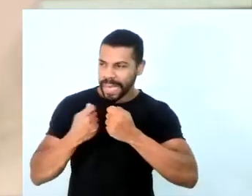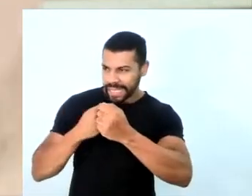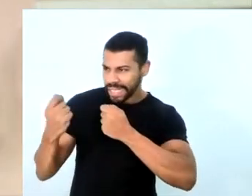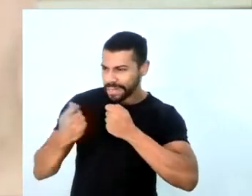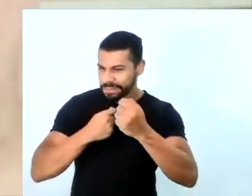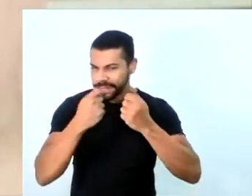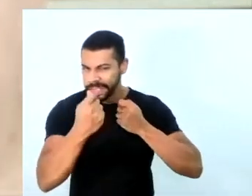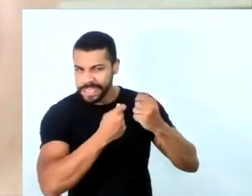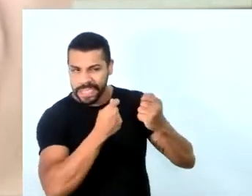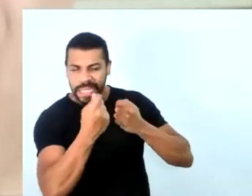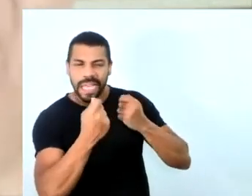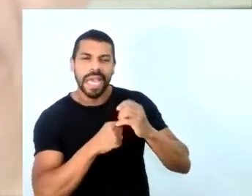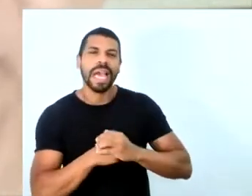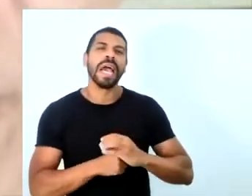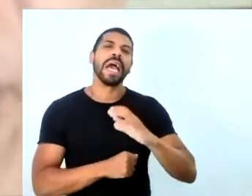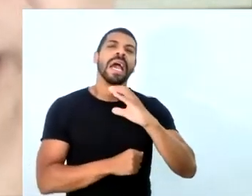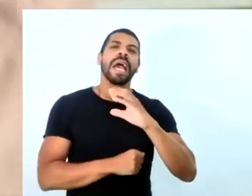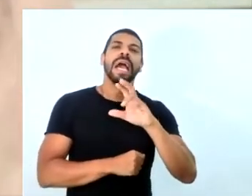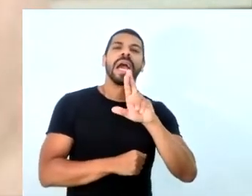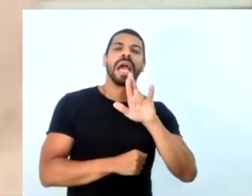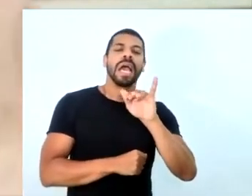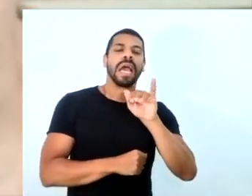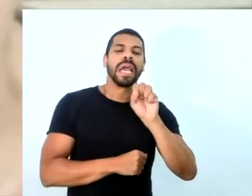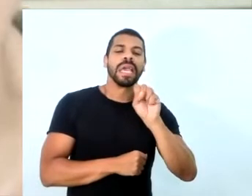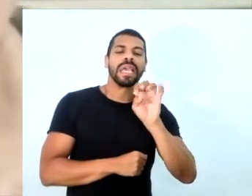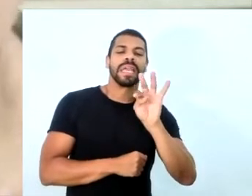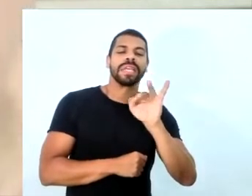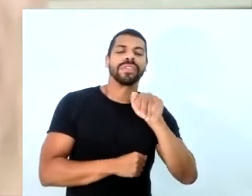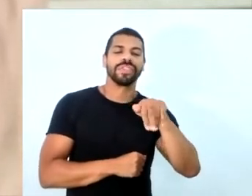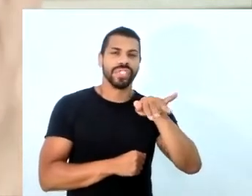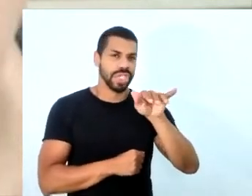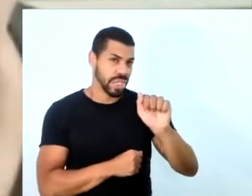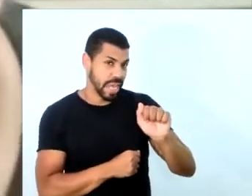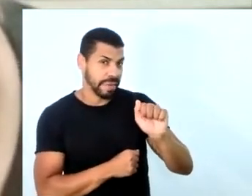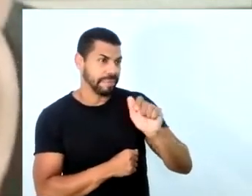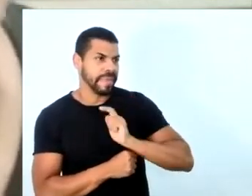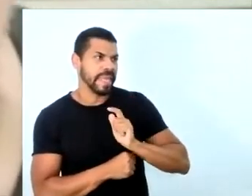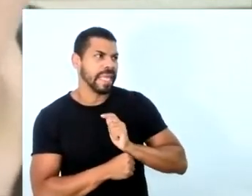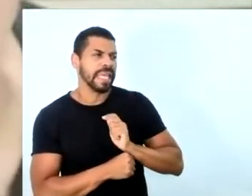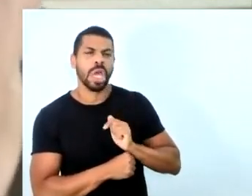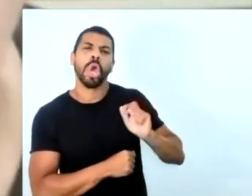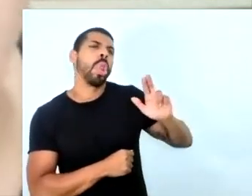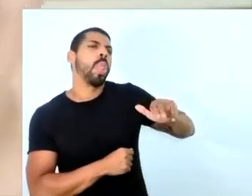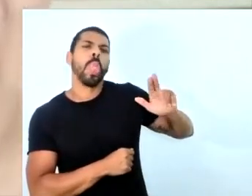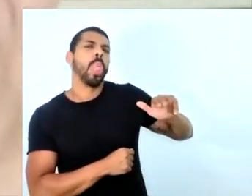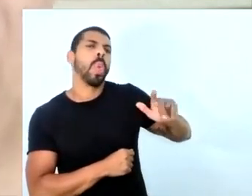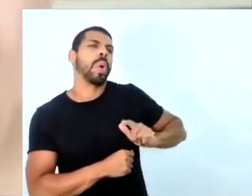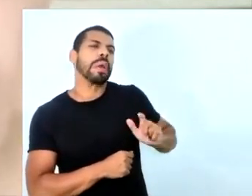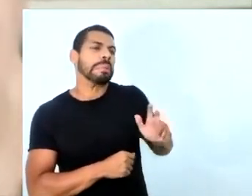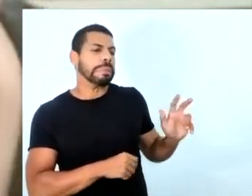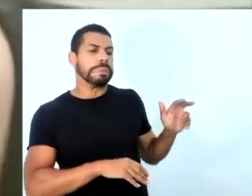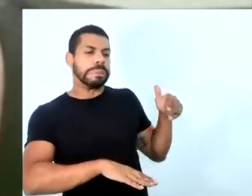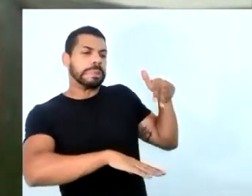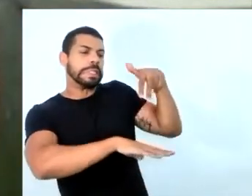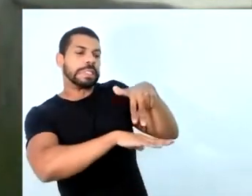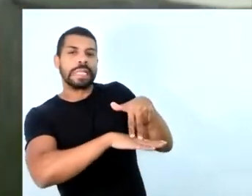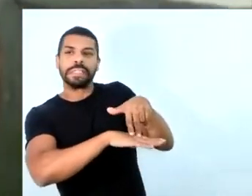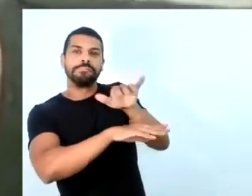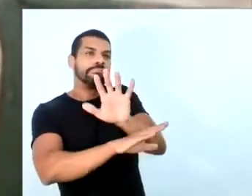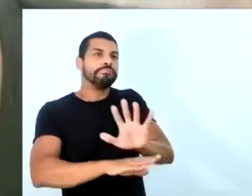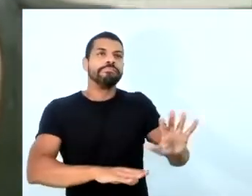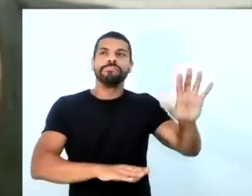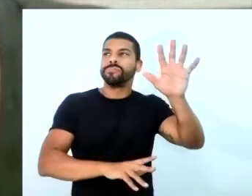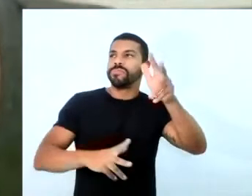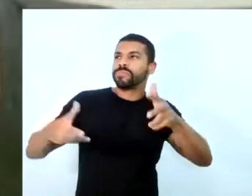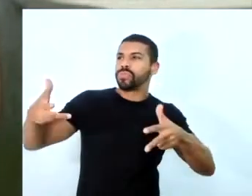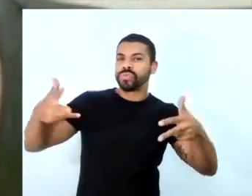com uma aula com a Cristina Amaral, outra montadora, ela falou que ela nunca pisou e não quer pisar num set de filmar. Que o trabalho dela